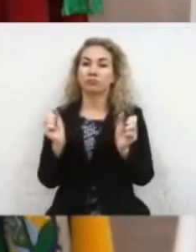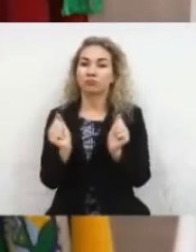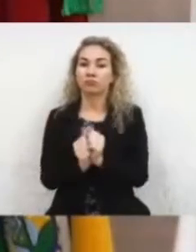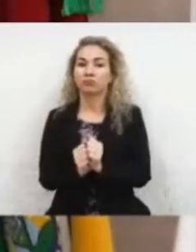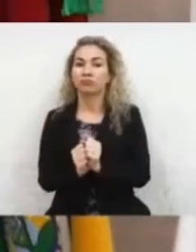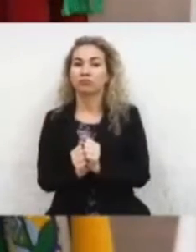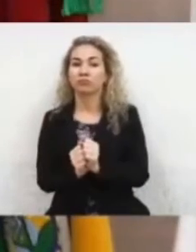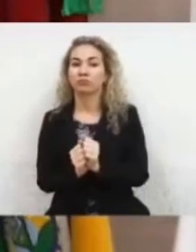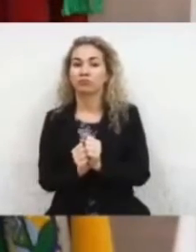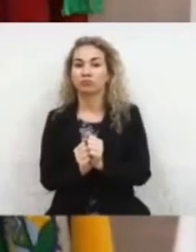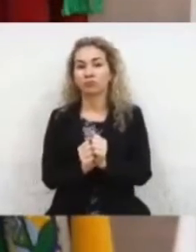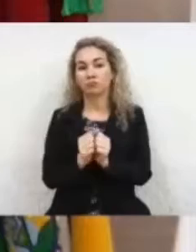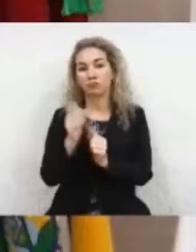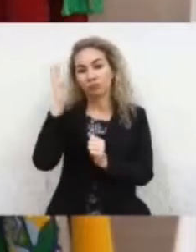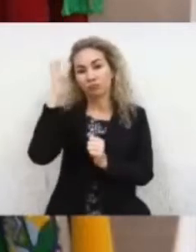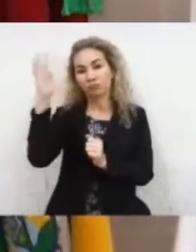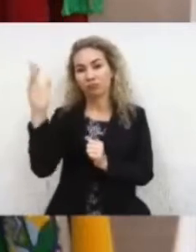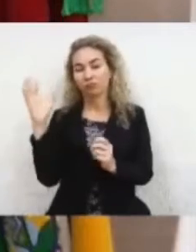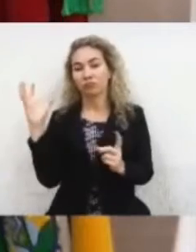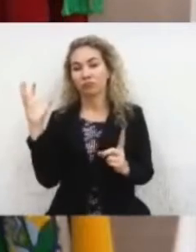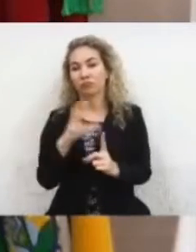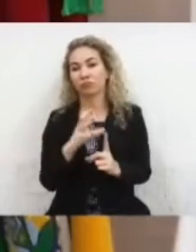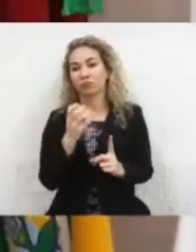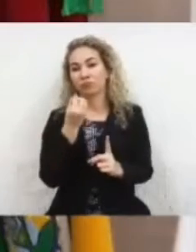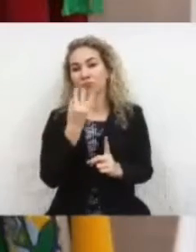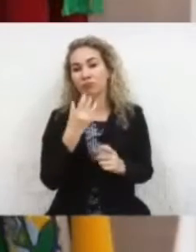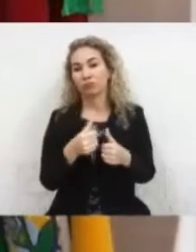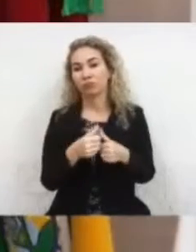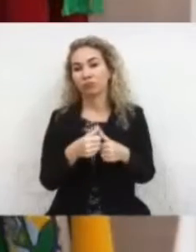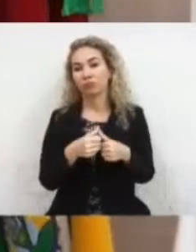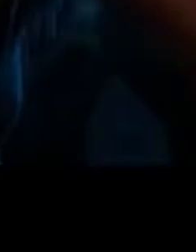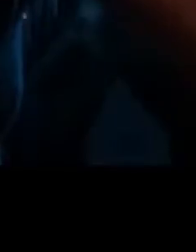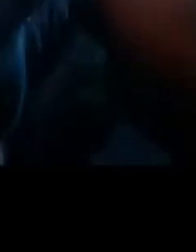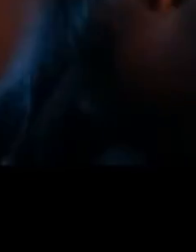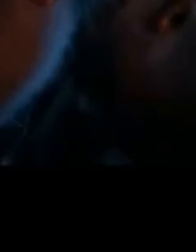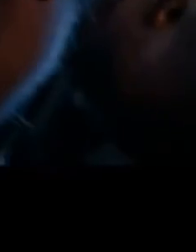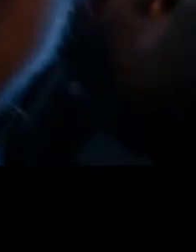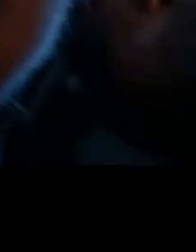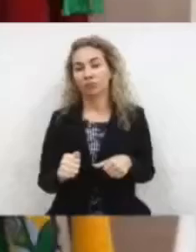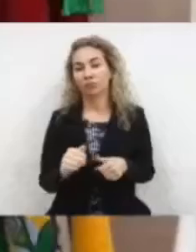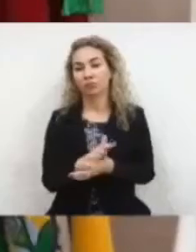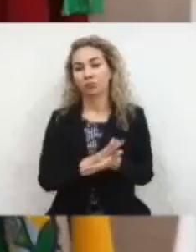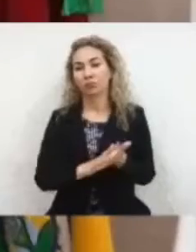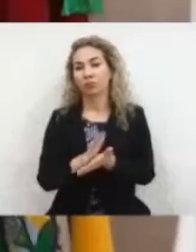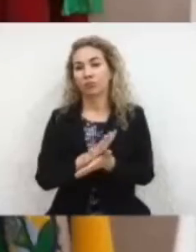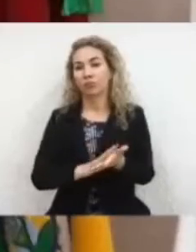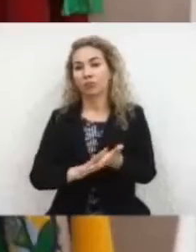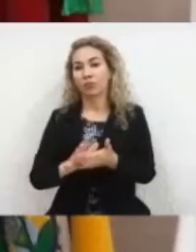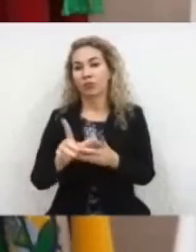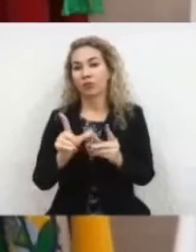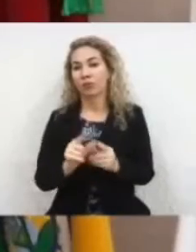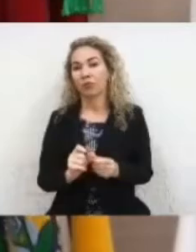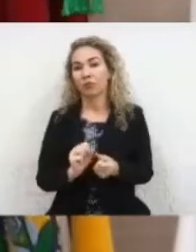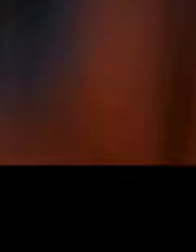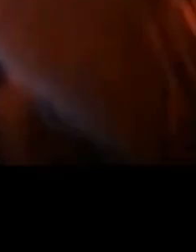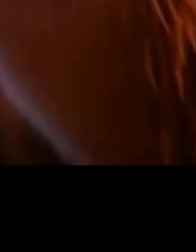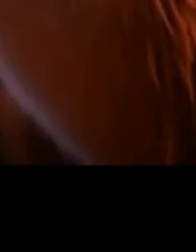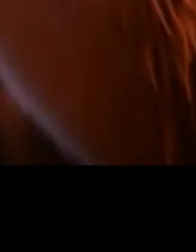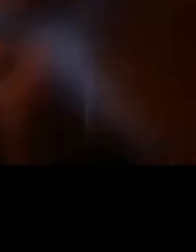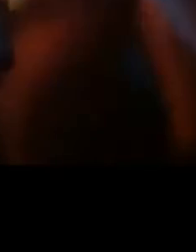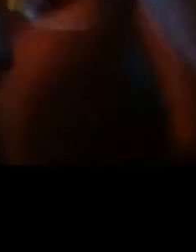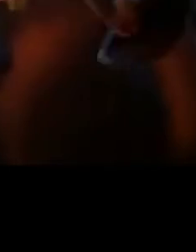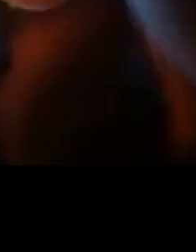juntos, se estivermos com um pensamento focado no bem-estar comum, ninguém segura o pequeno gigante do